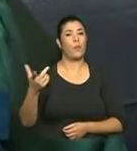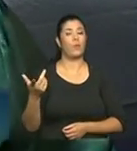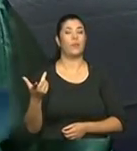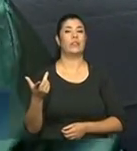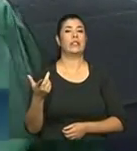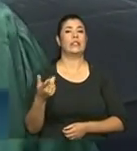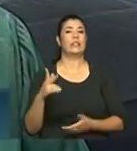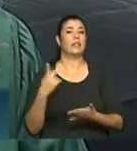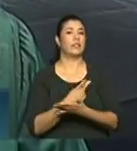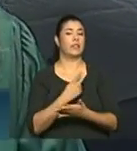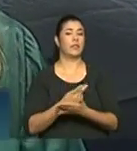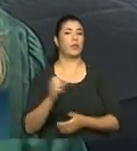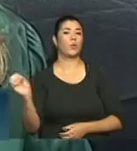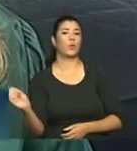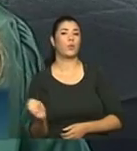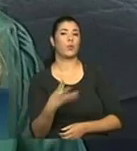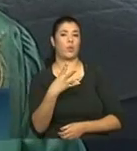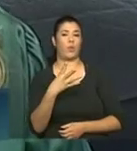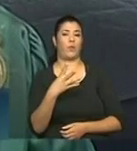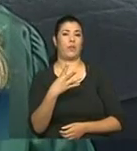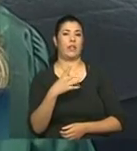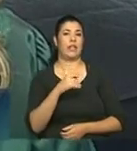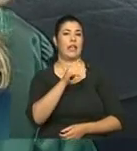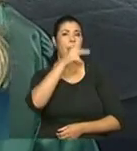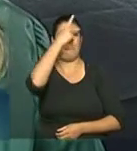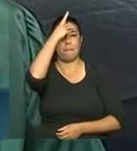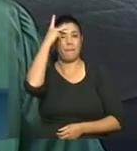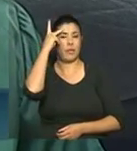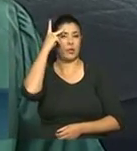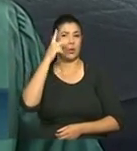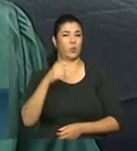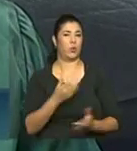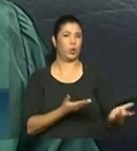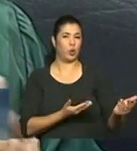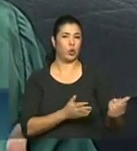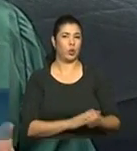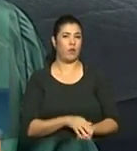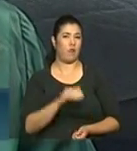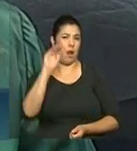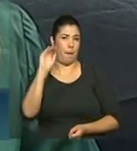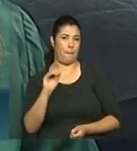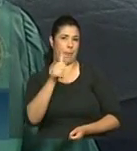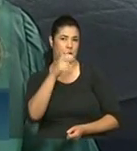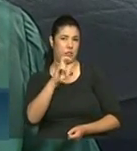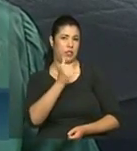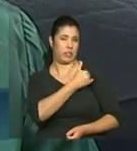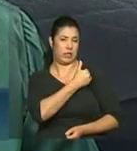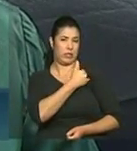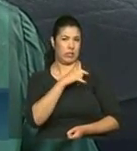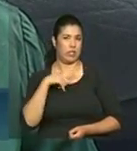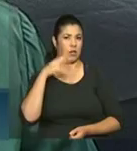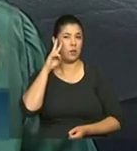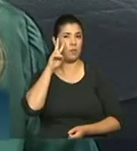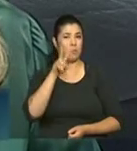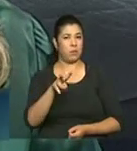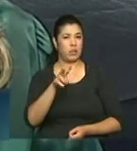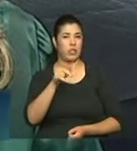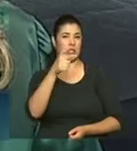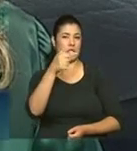é a incidência de casos novos em menores de 15 anos de idade, que, dentre o total de casos novos, ele é em cerca